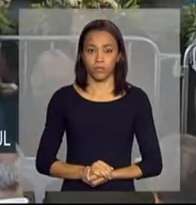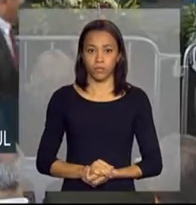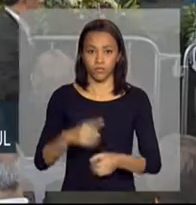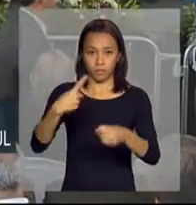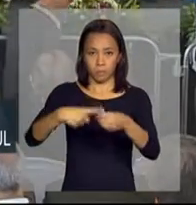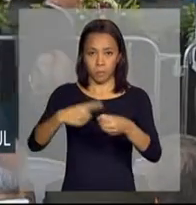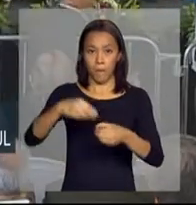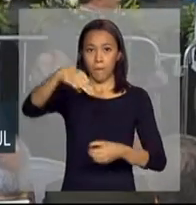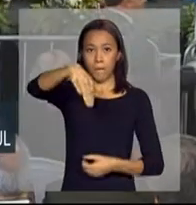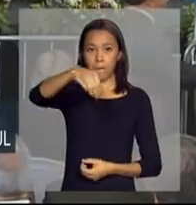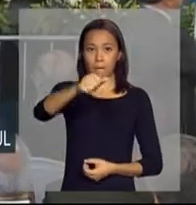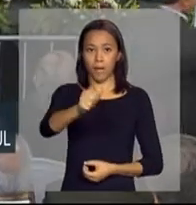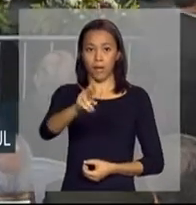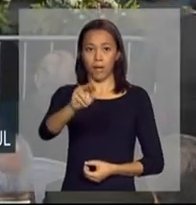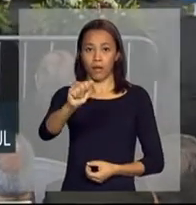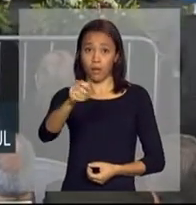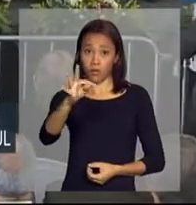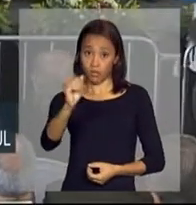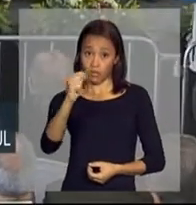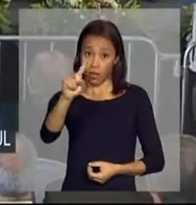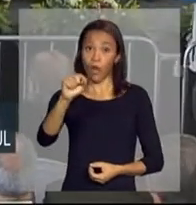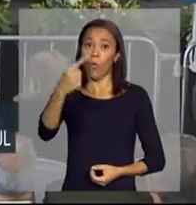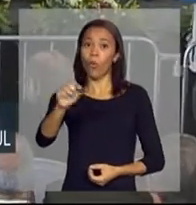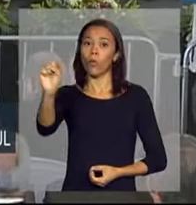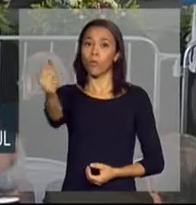Maratá, prefeito Fernando Schremel.